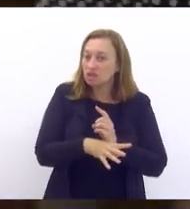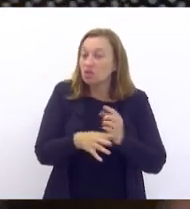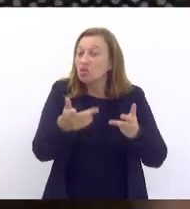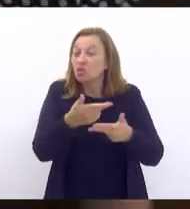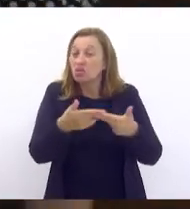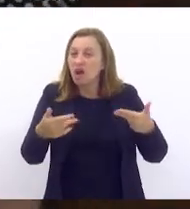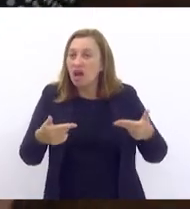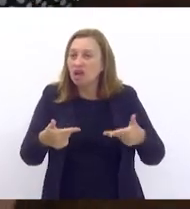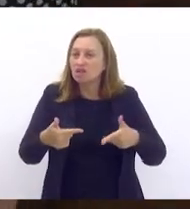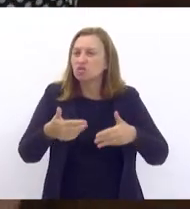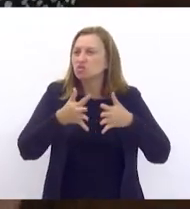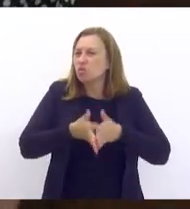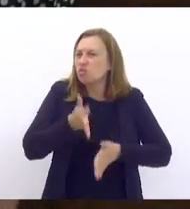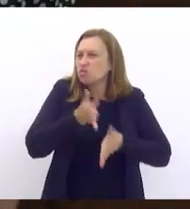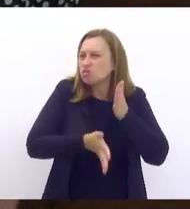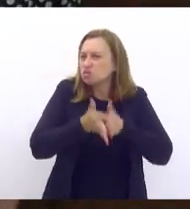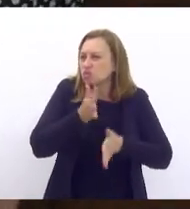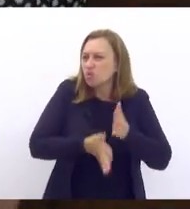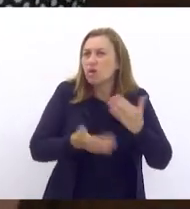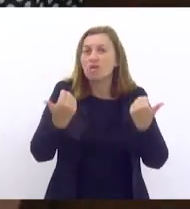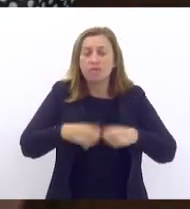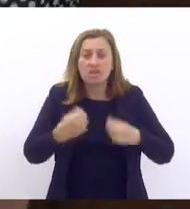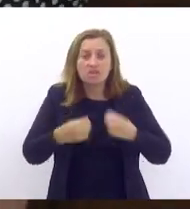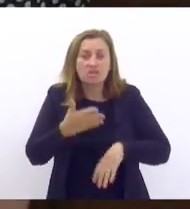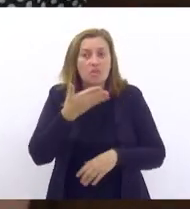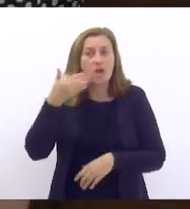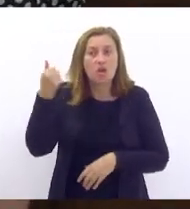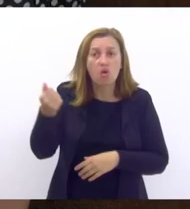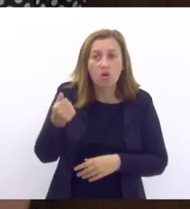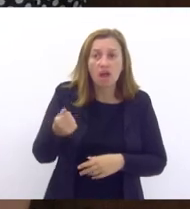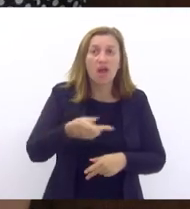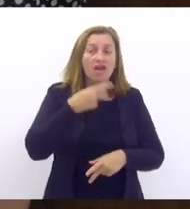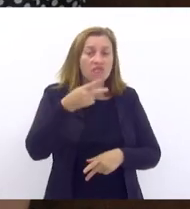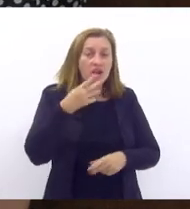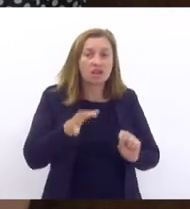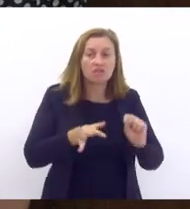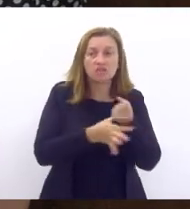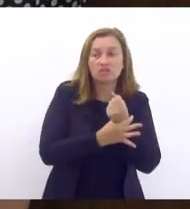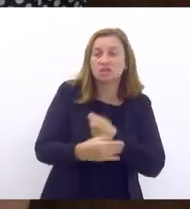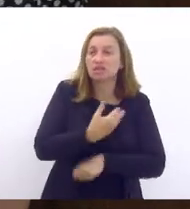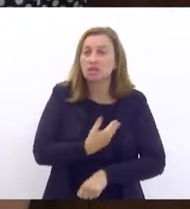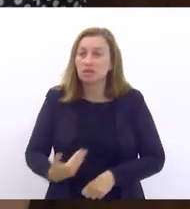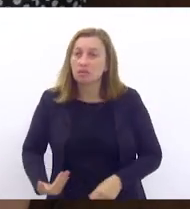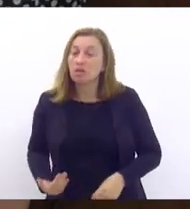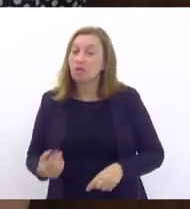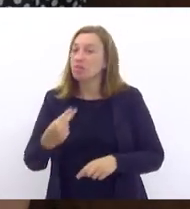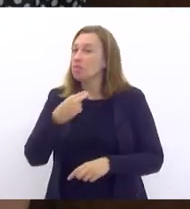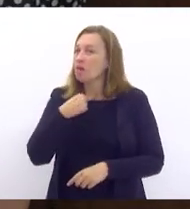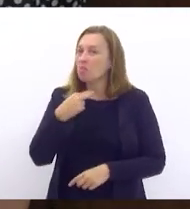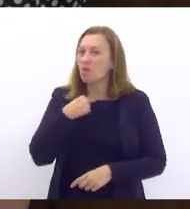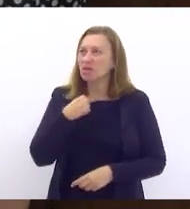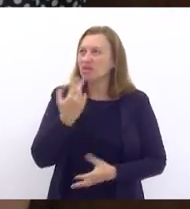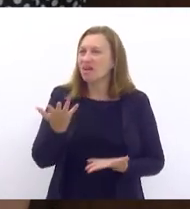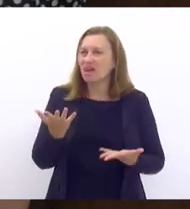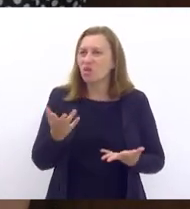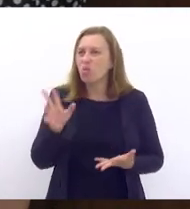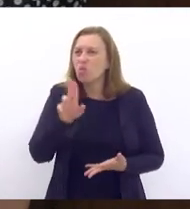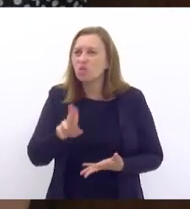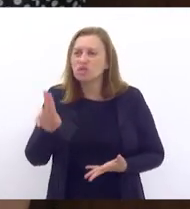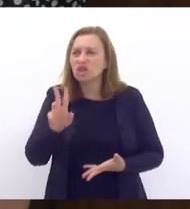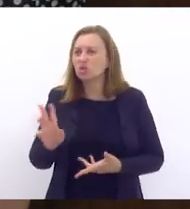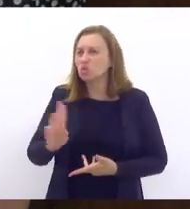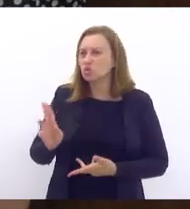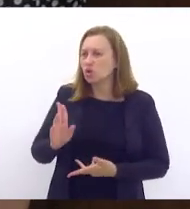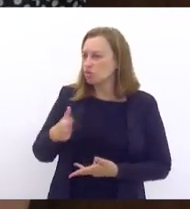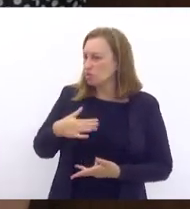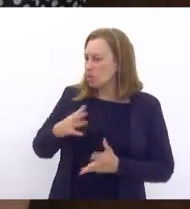contradições. A gente precisa sempre aprimorar o debate sobre segurança pública, mas a gente não pode ficar usando o nome do